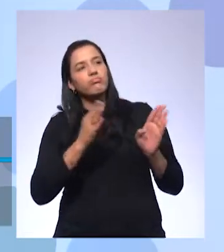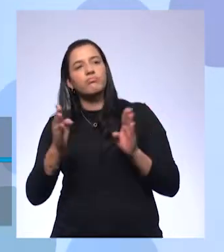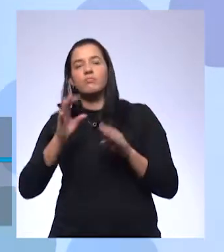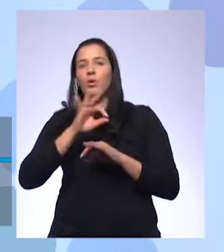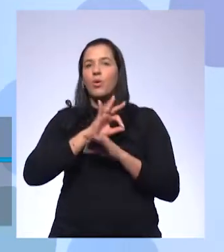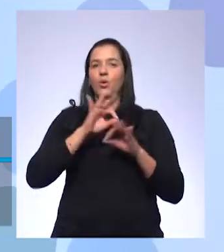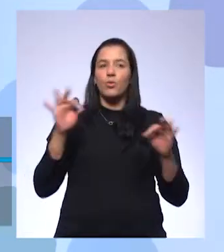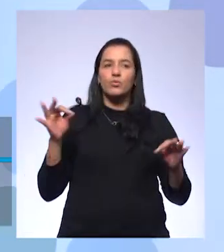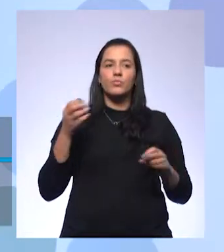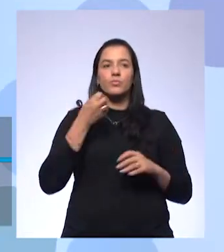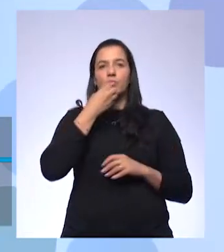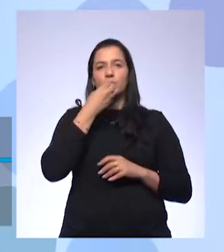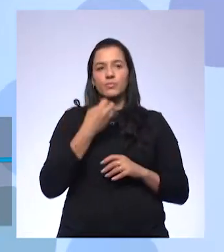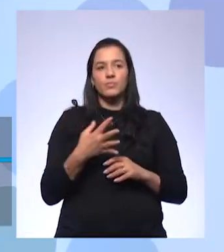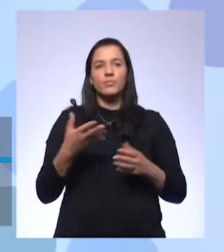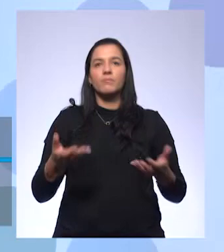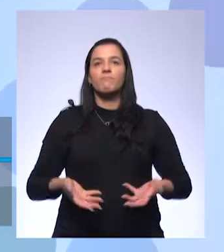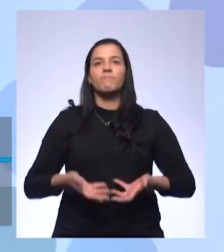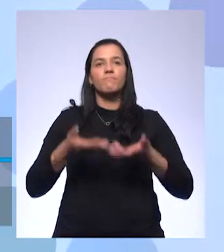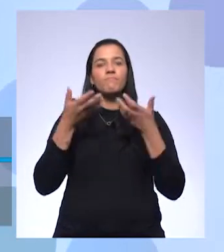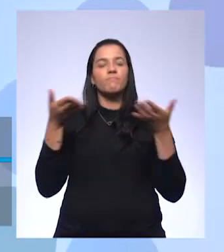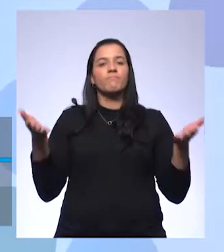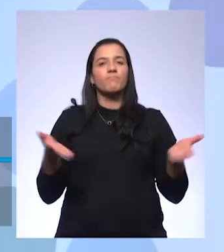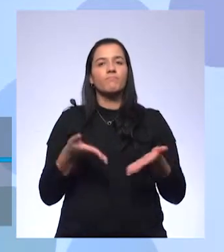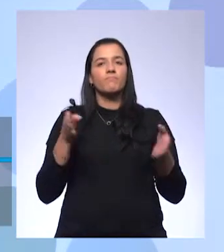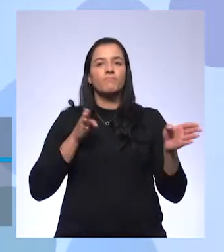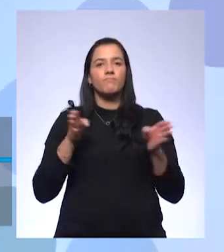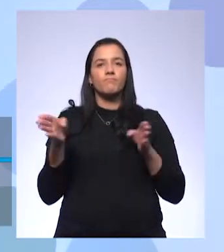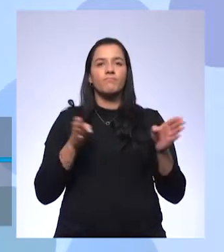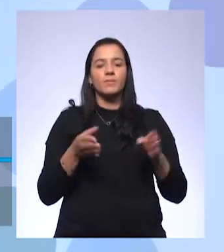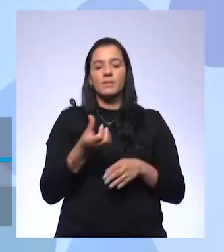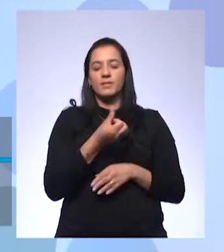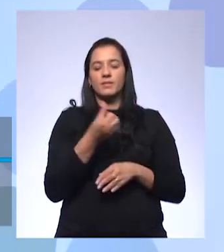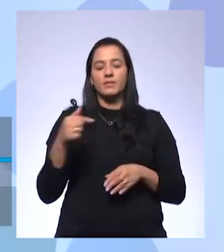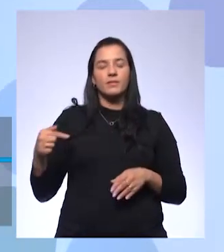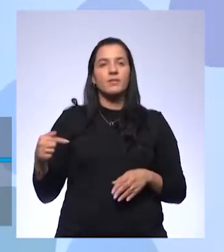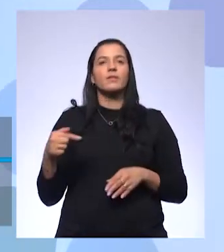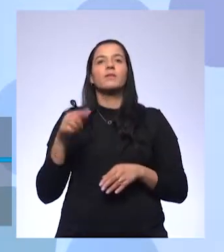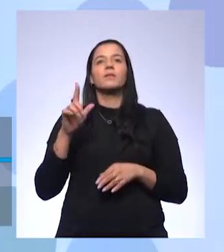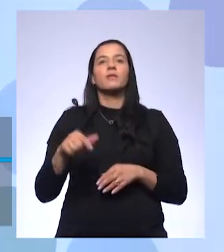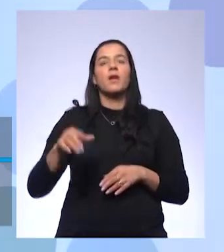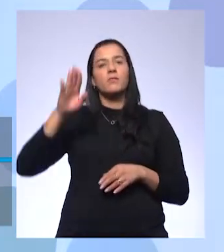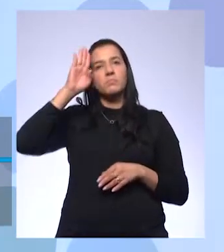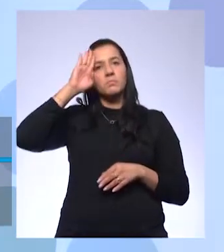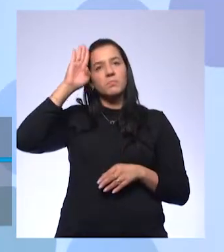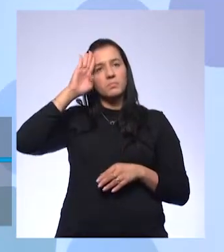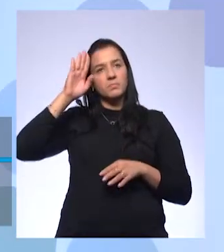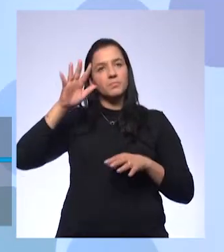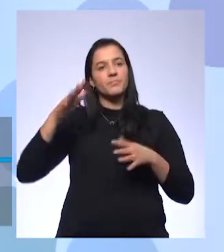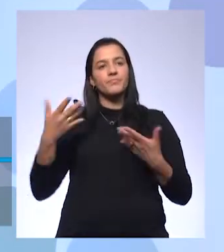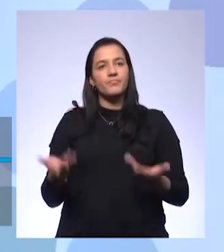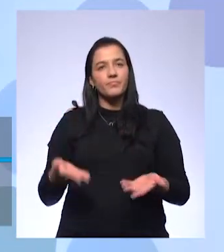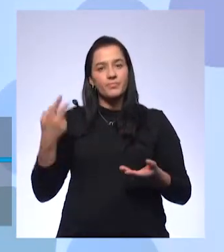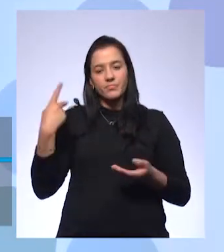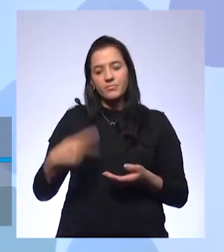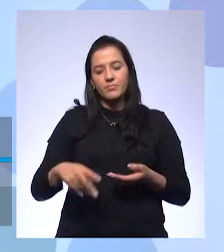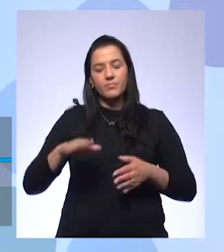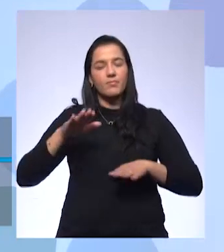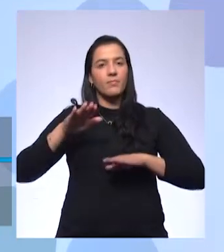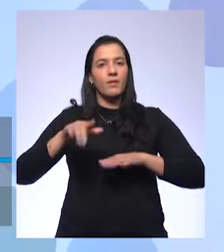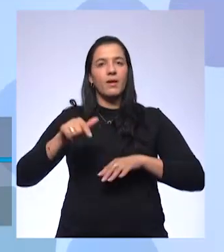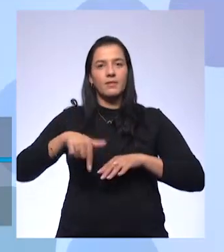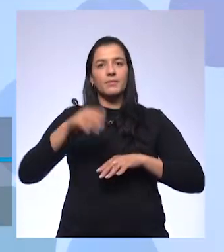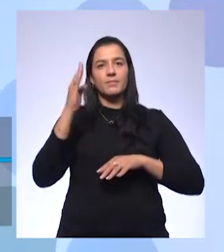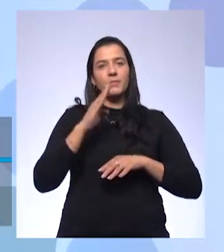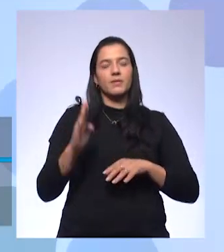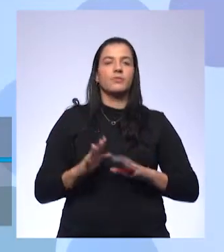que simboliza muito esse momento, né? 67, a ditadura militar já estava instaurada no Brasil, e vocês vão